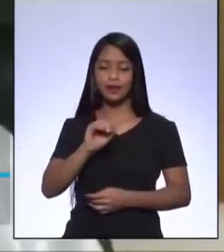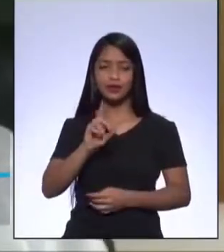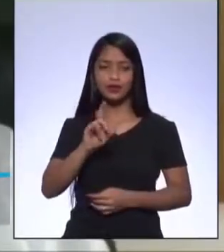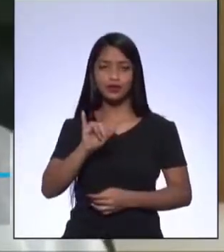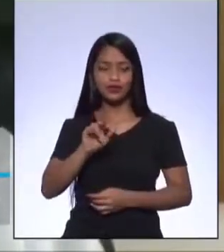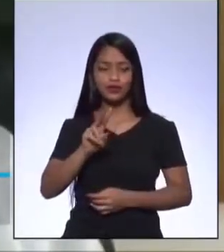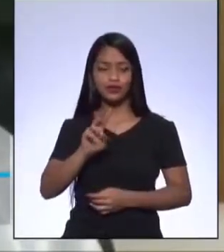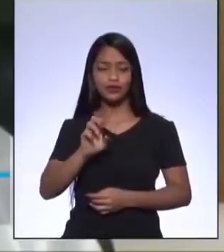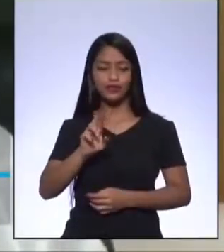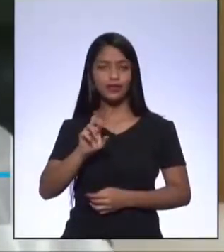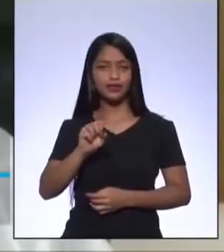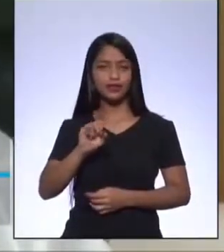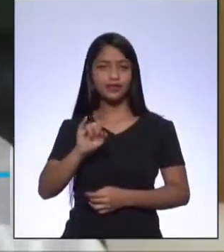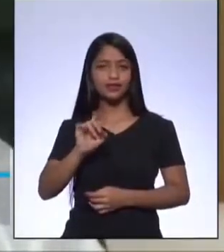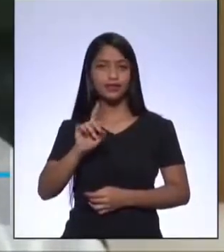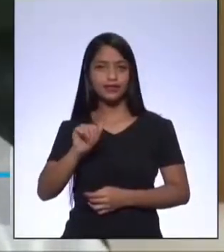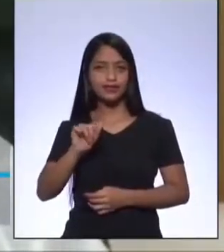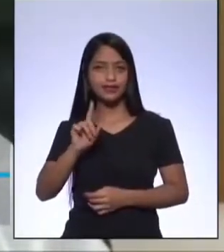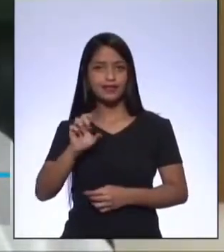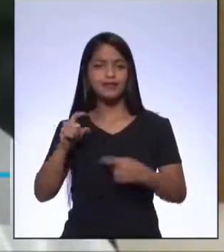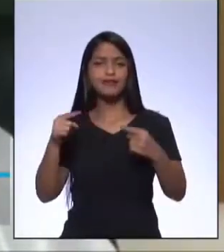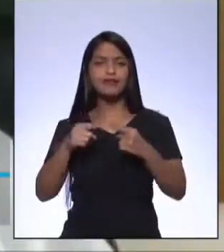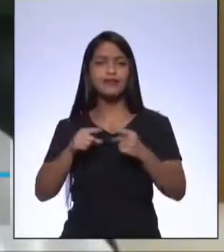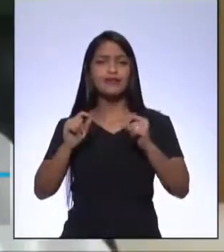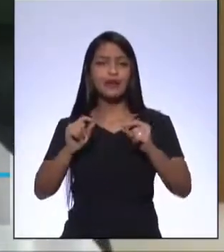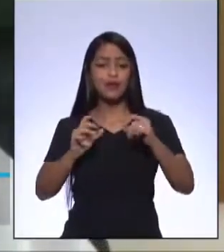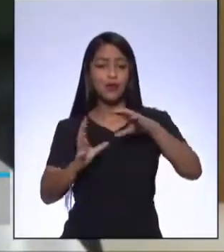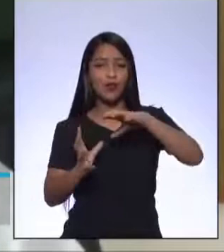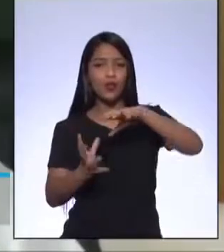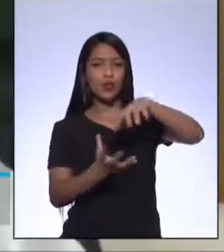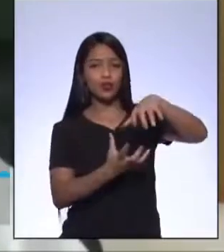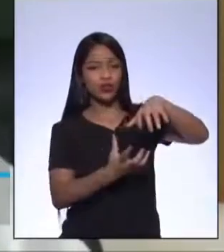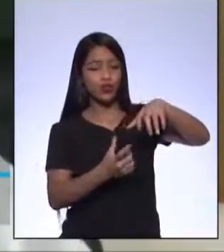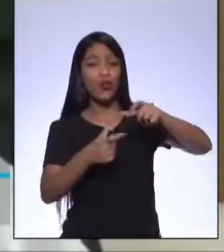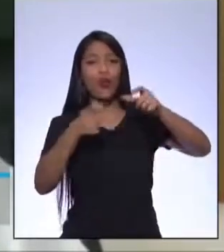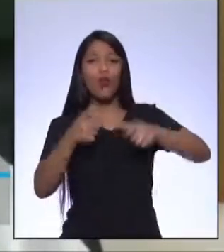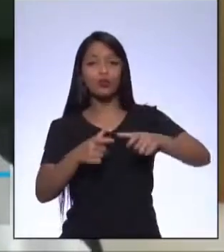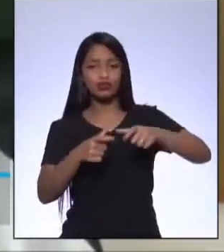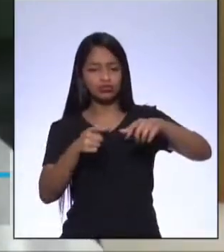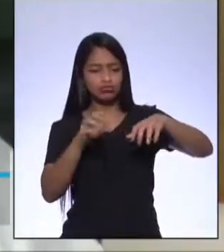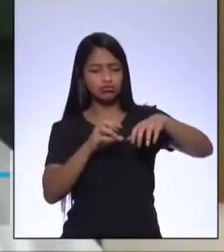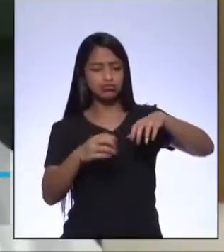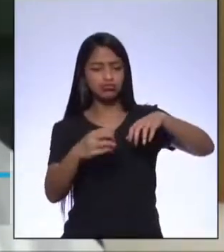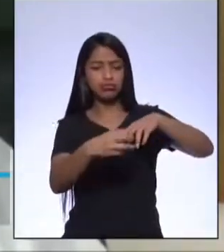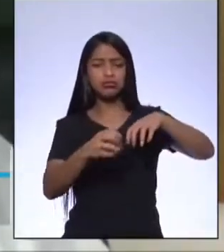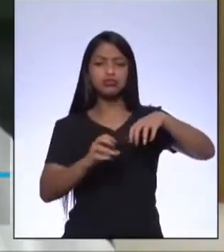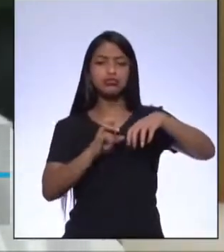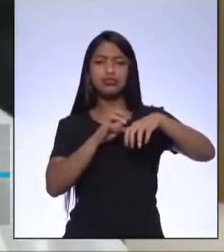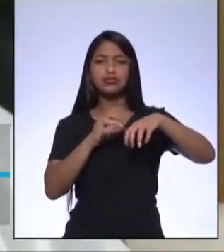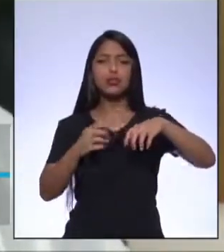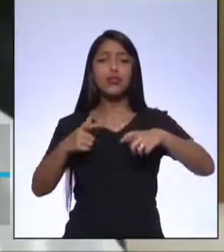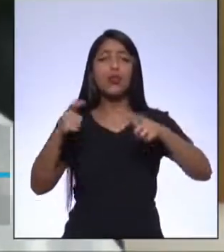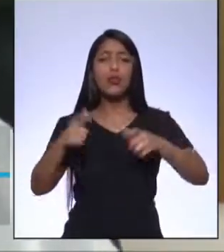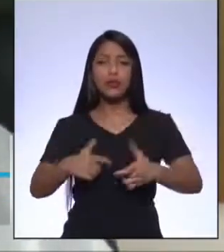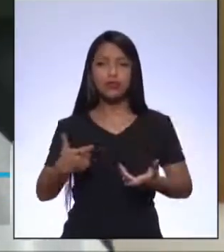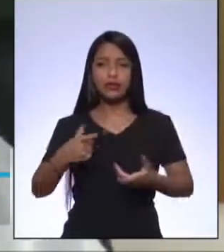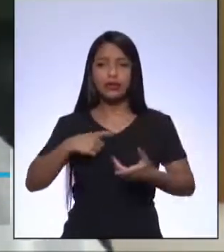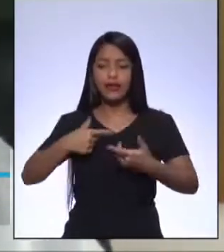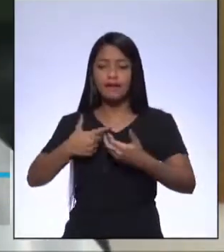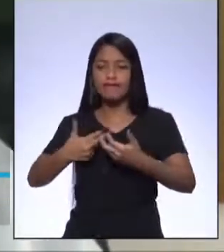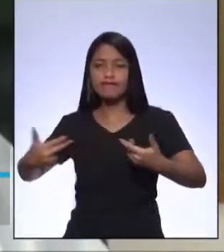está diretamente ligado a quê? A posição no planeta, tá bom? A disponibilidade de recursos naturais,